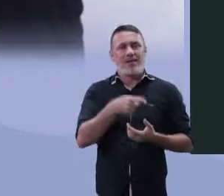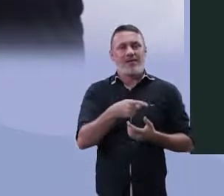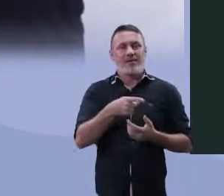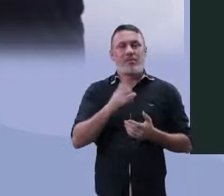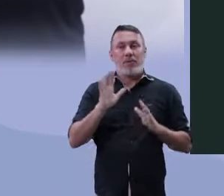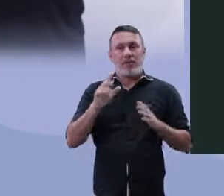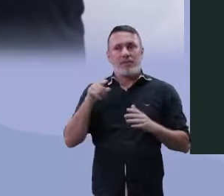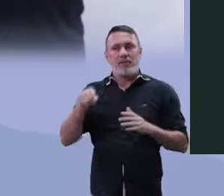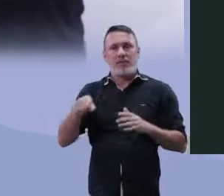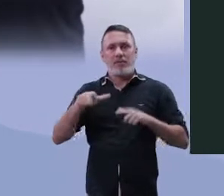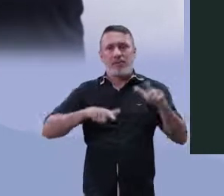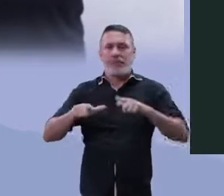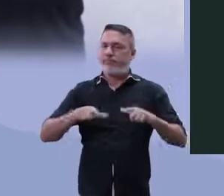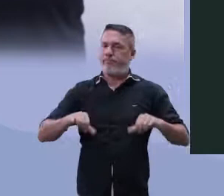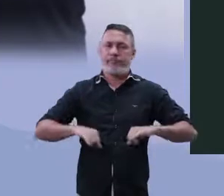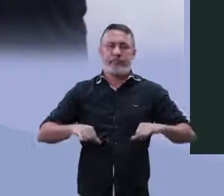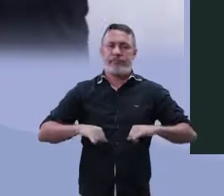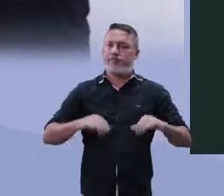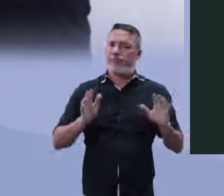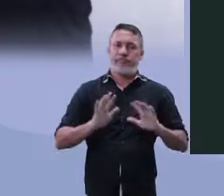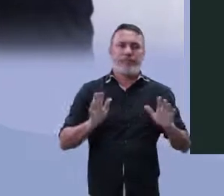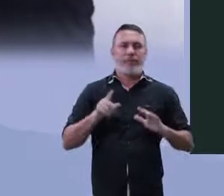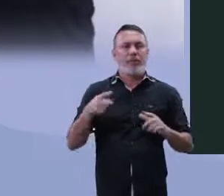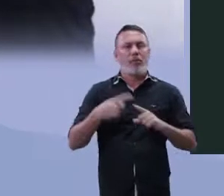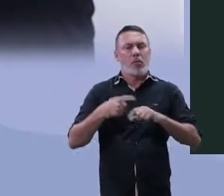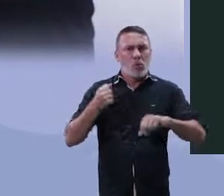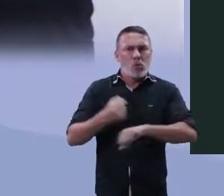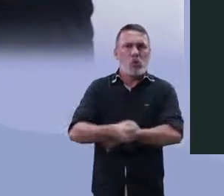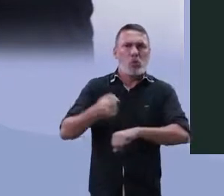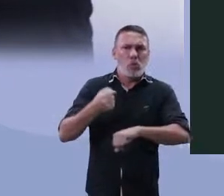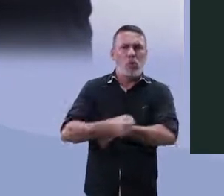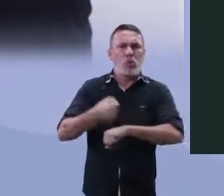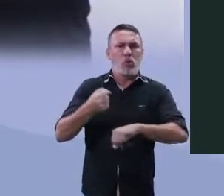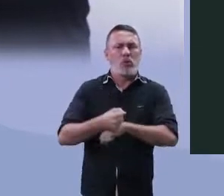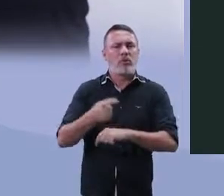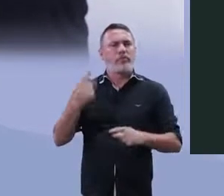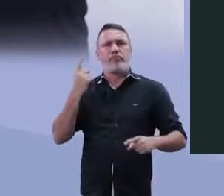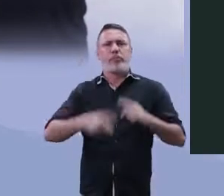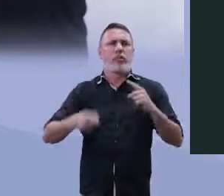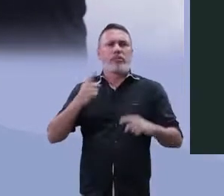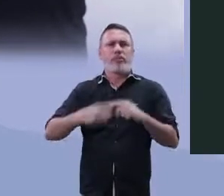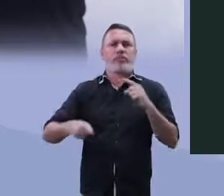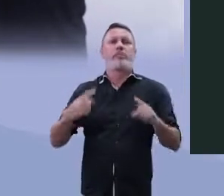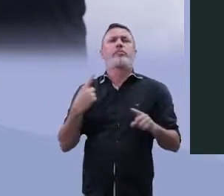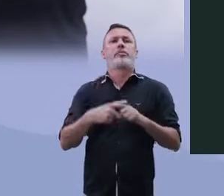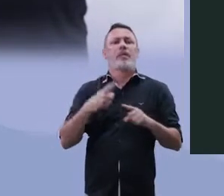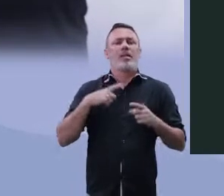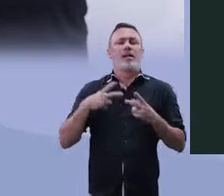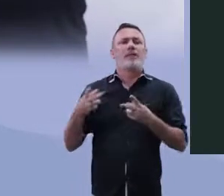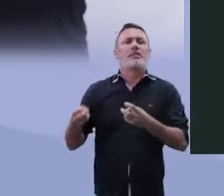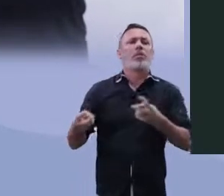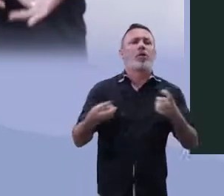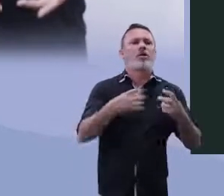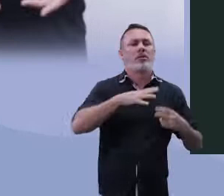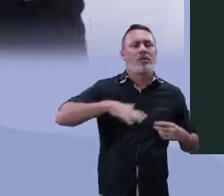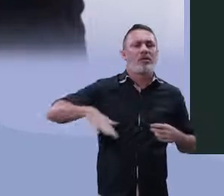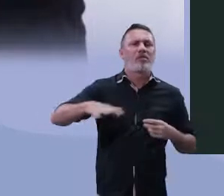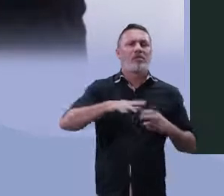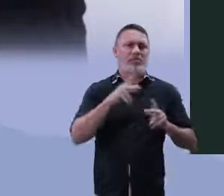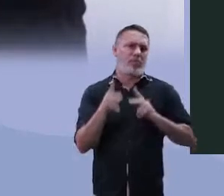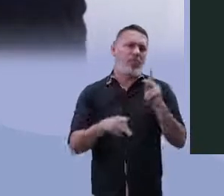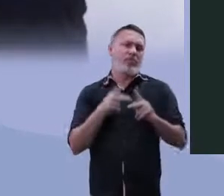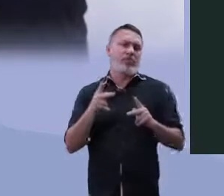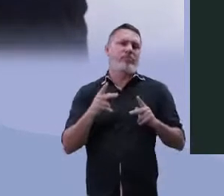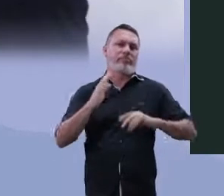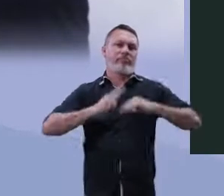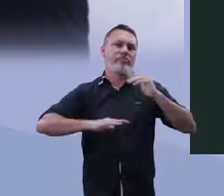O Marx colocava a existência de um exército de reserva de mão de obra que permite, por exemplo, a exploração massiva dessa mesma mão de